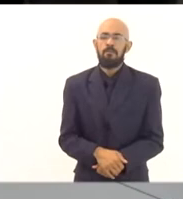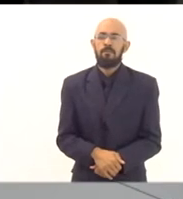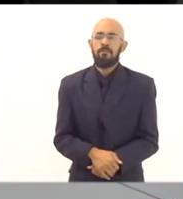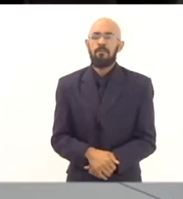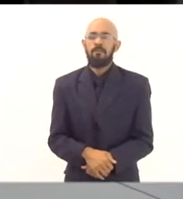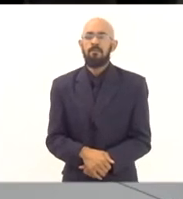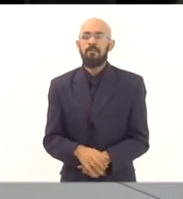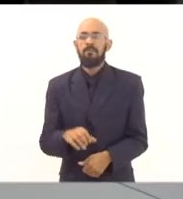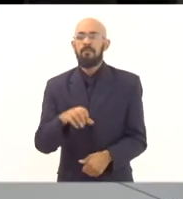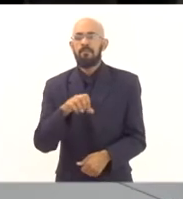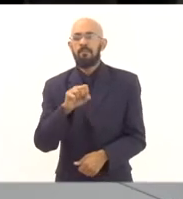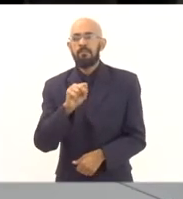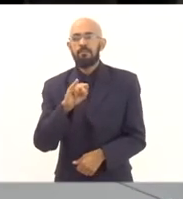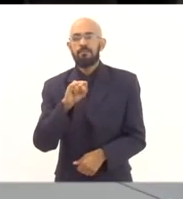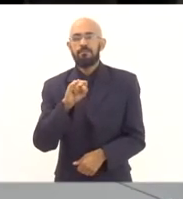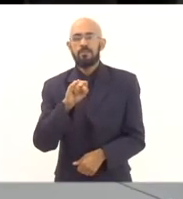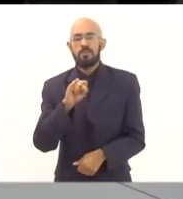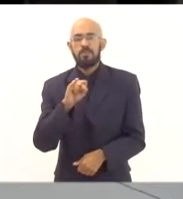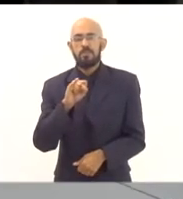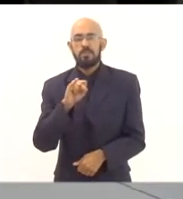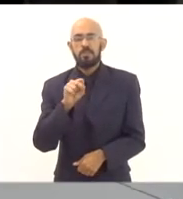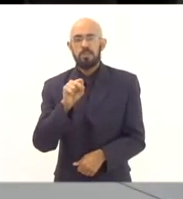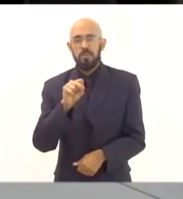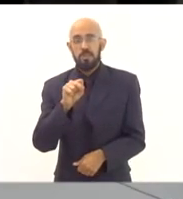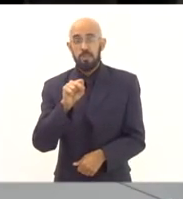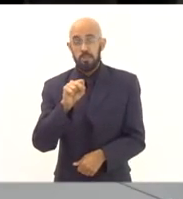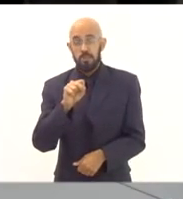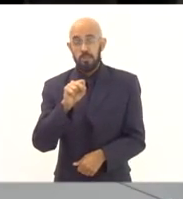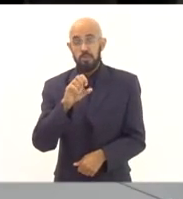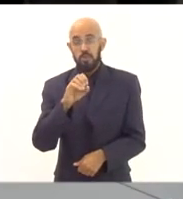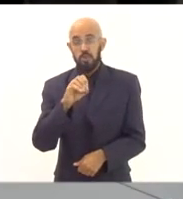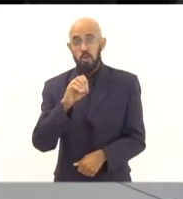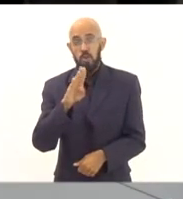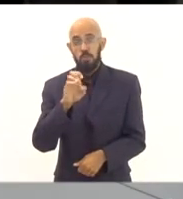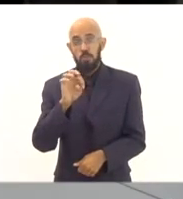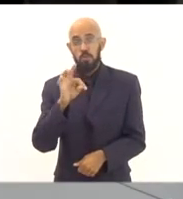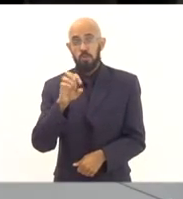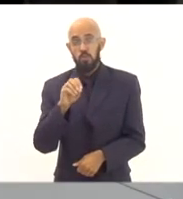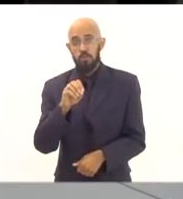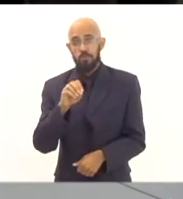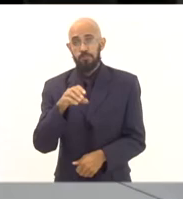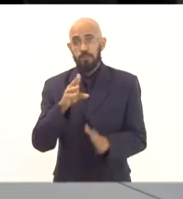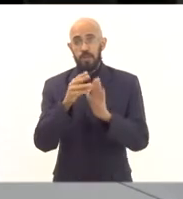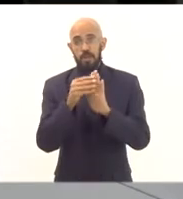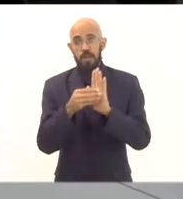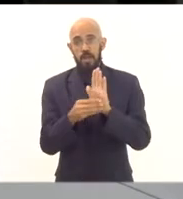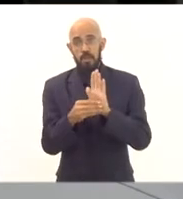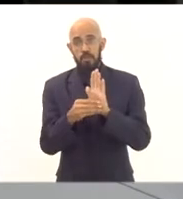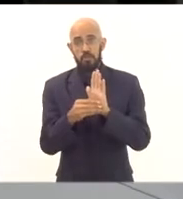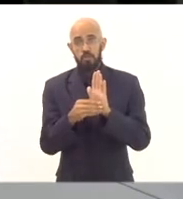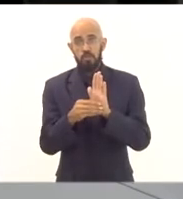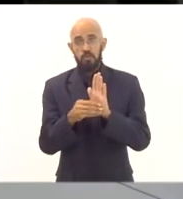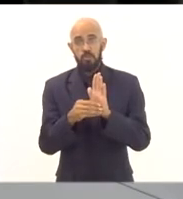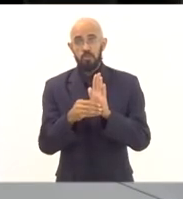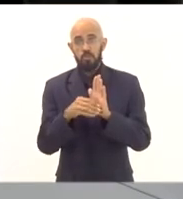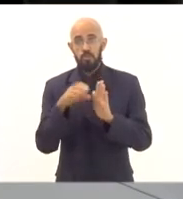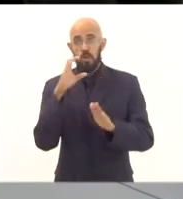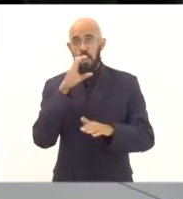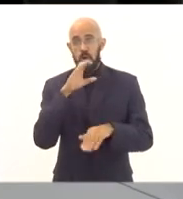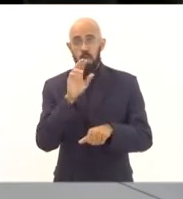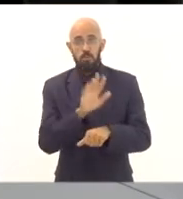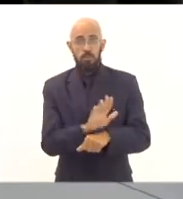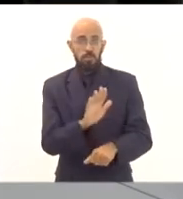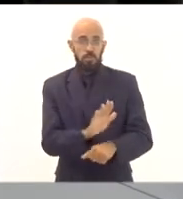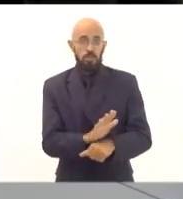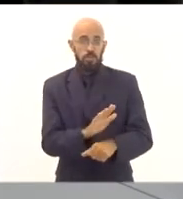esses Óbvio cadastro de falecimentos cadastro de benefício auxílio emergencial que antes era bolsa família